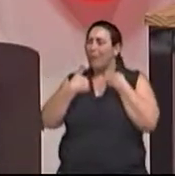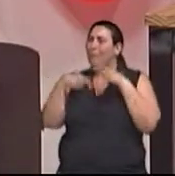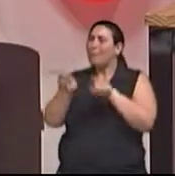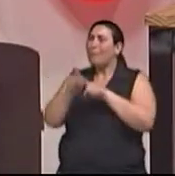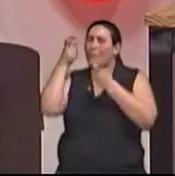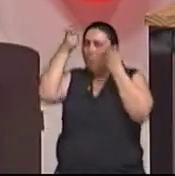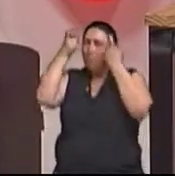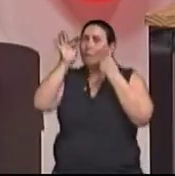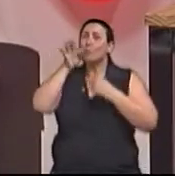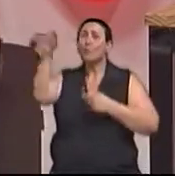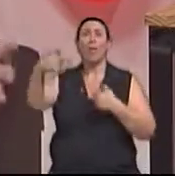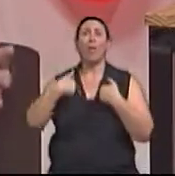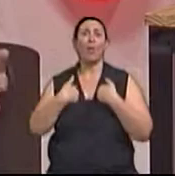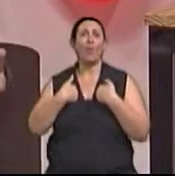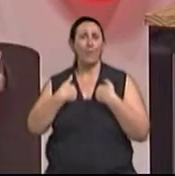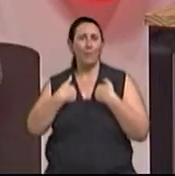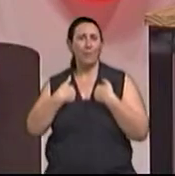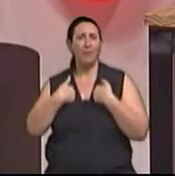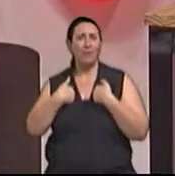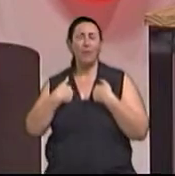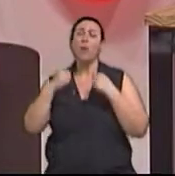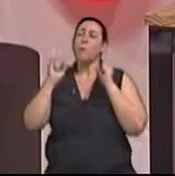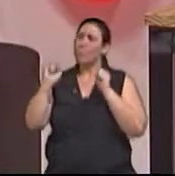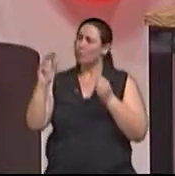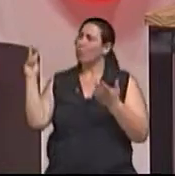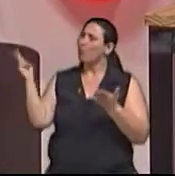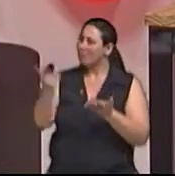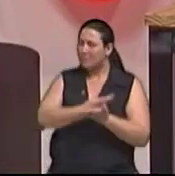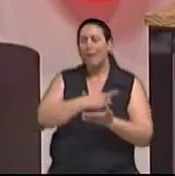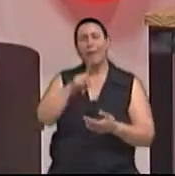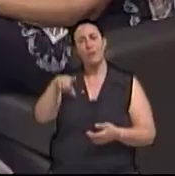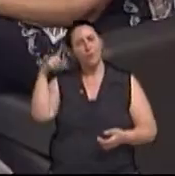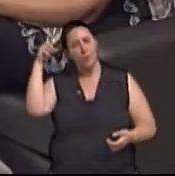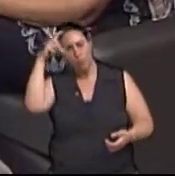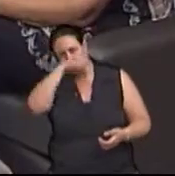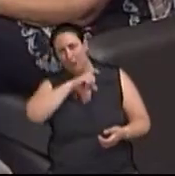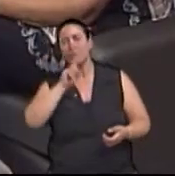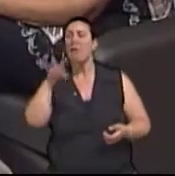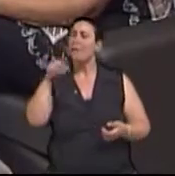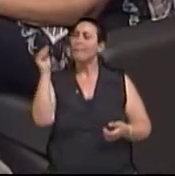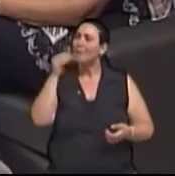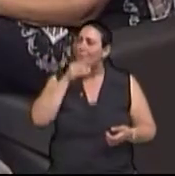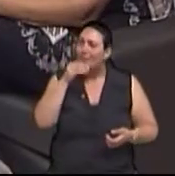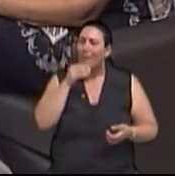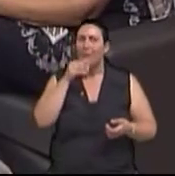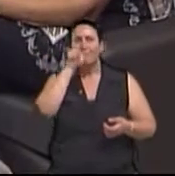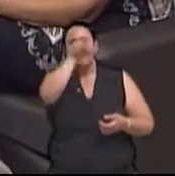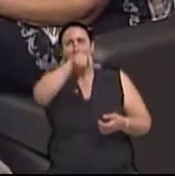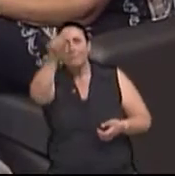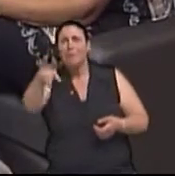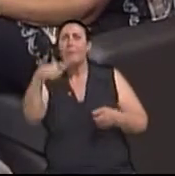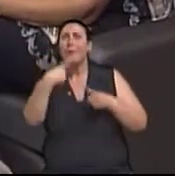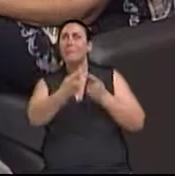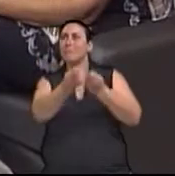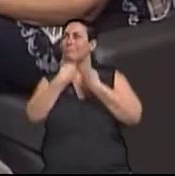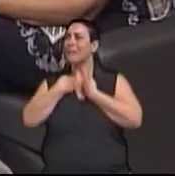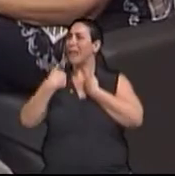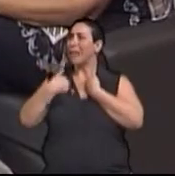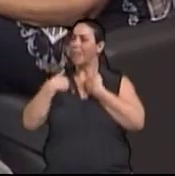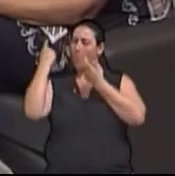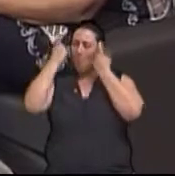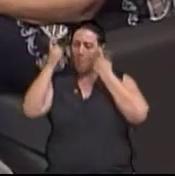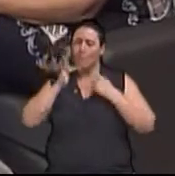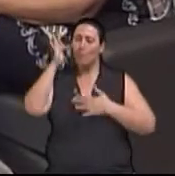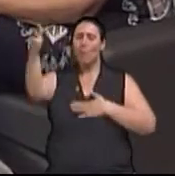então eu me irrito com a dificuldade com a fragilidade do meu pai porque também me vejo nele amanhã